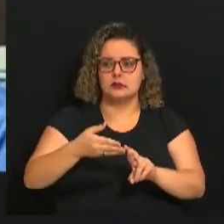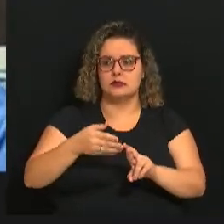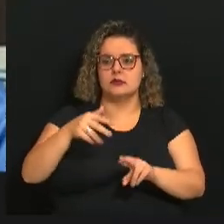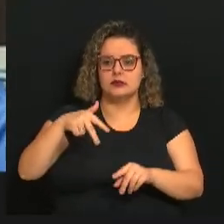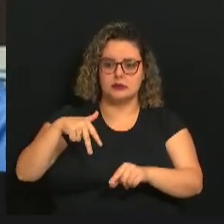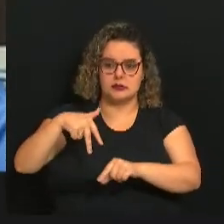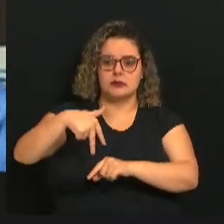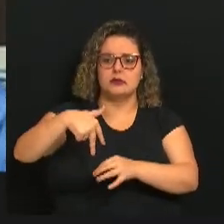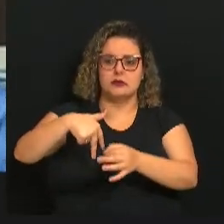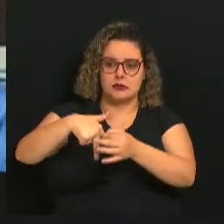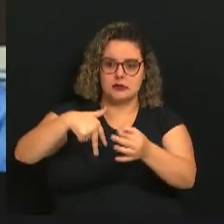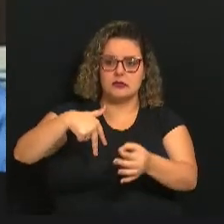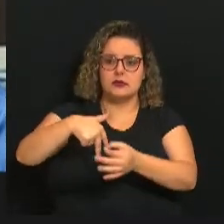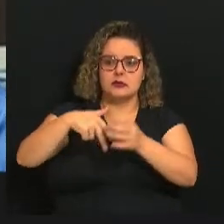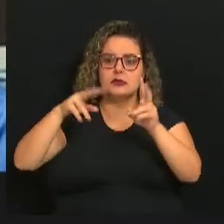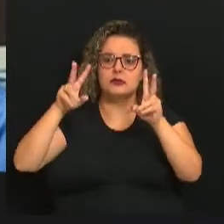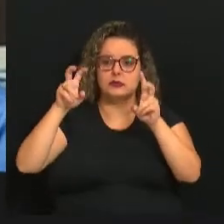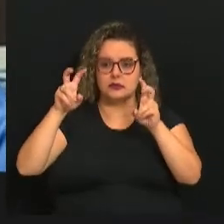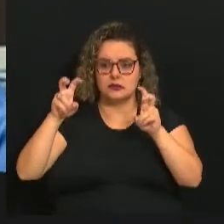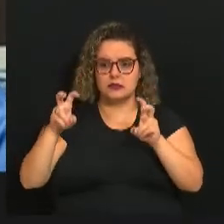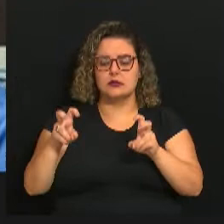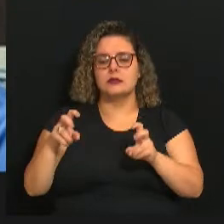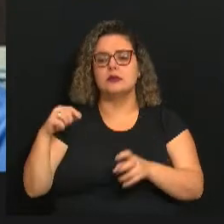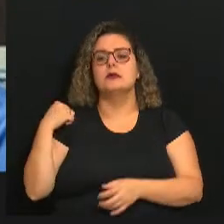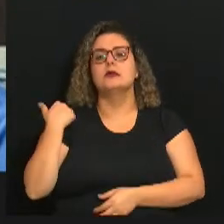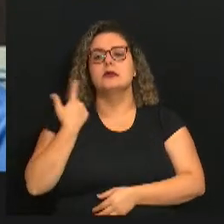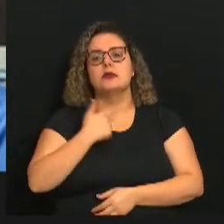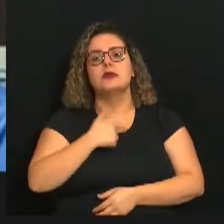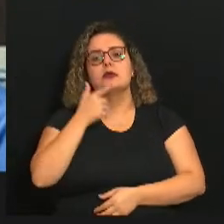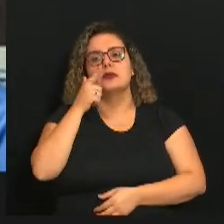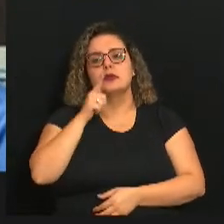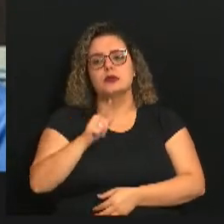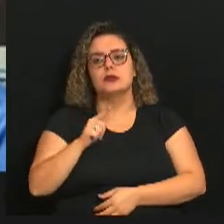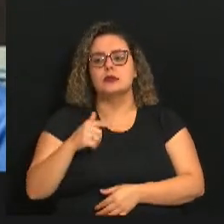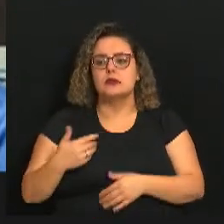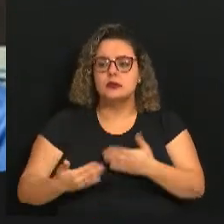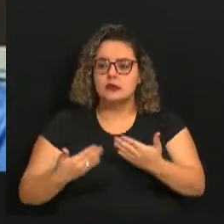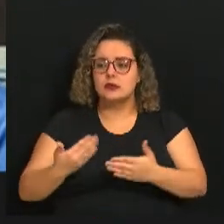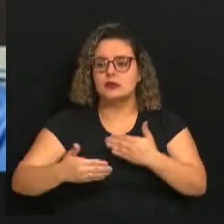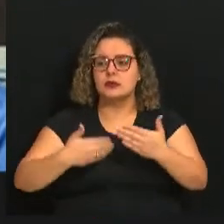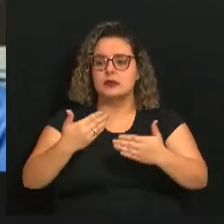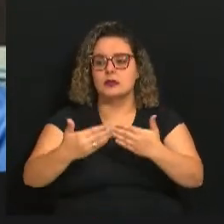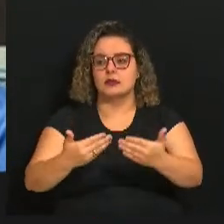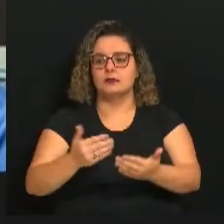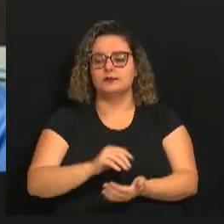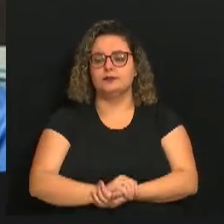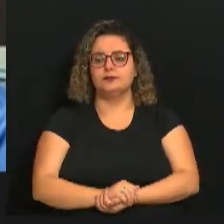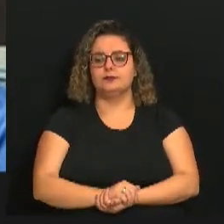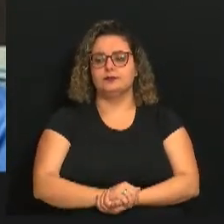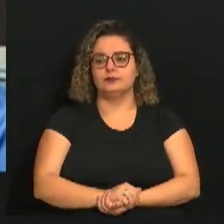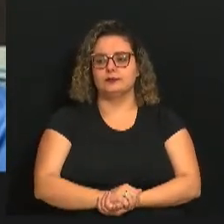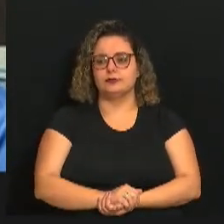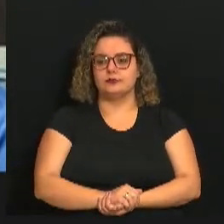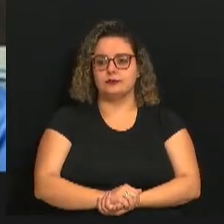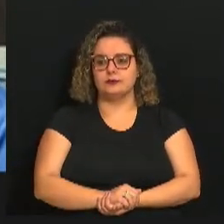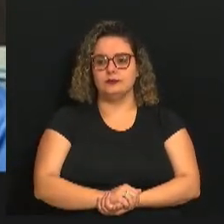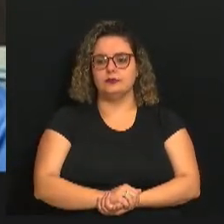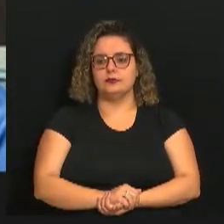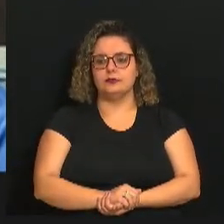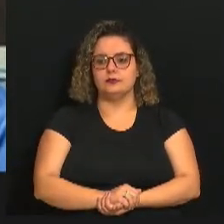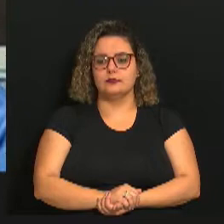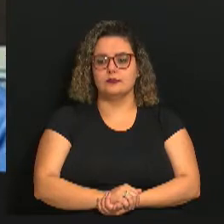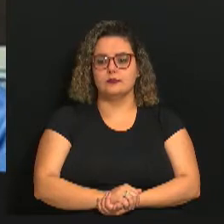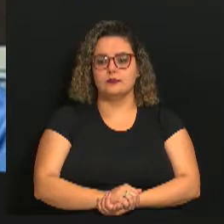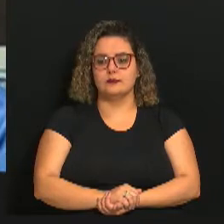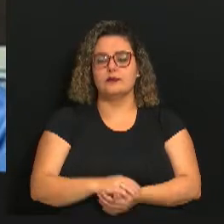sobre o tema, para a gente poder tentar avançar e ver quais são